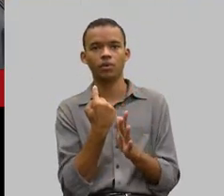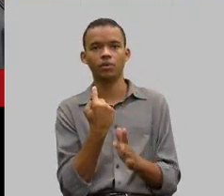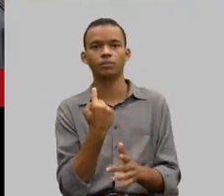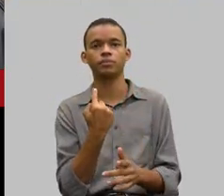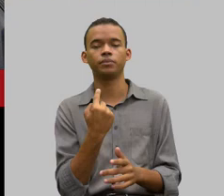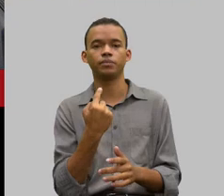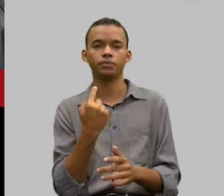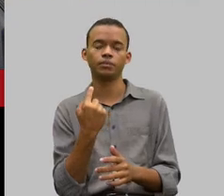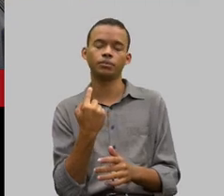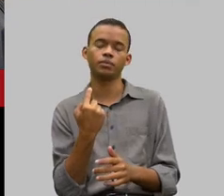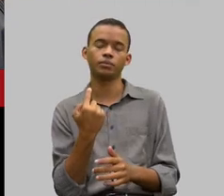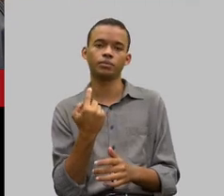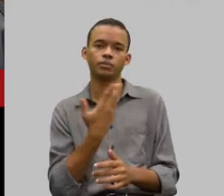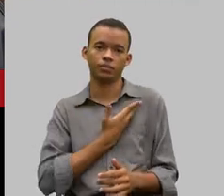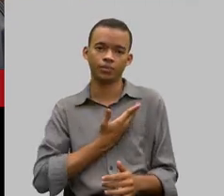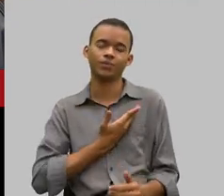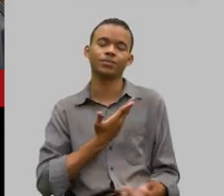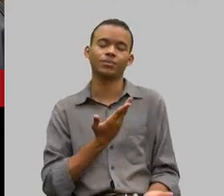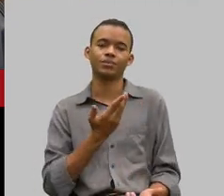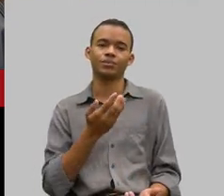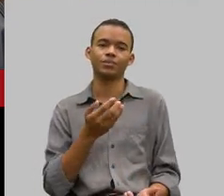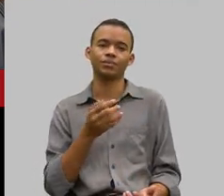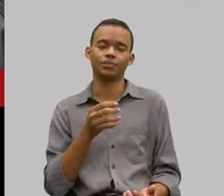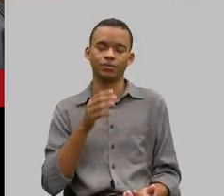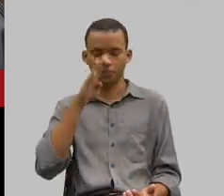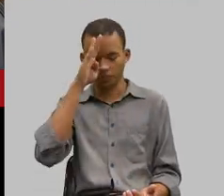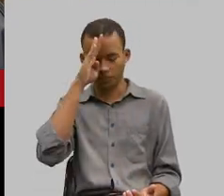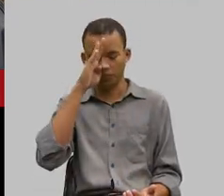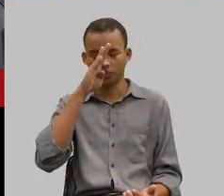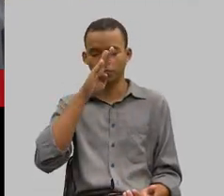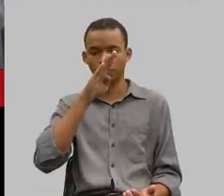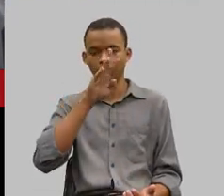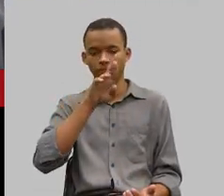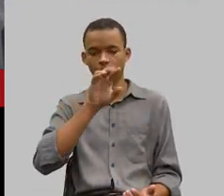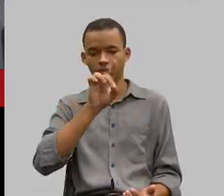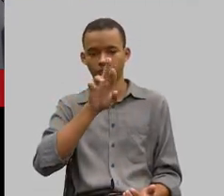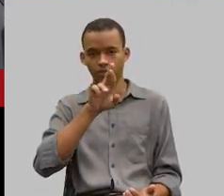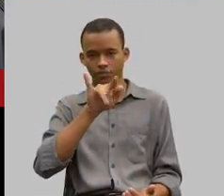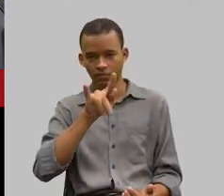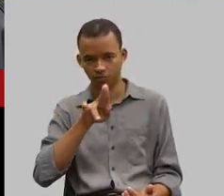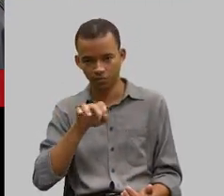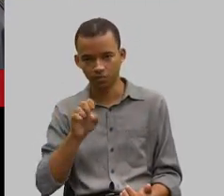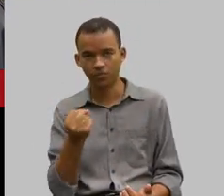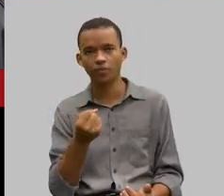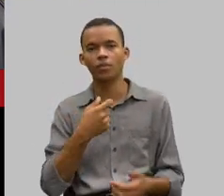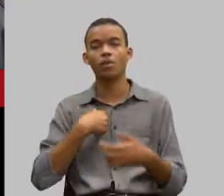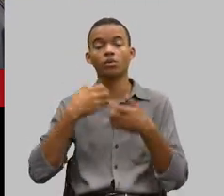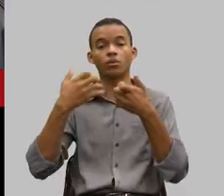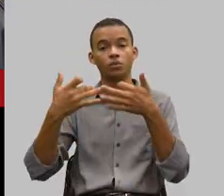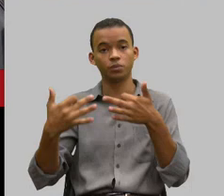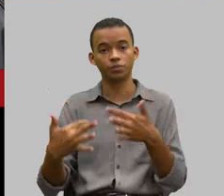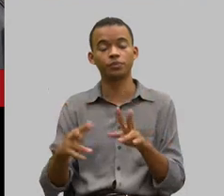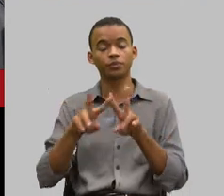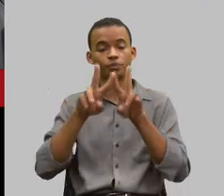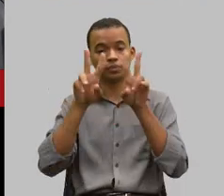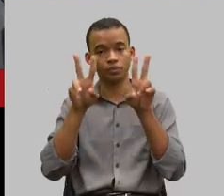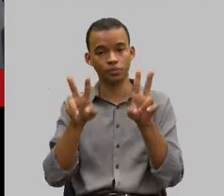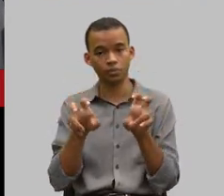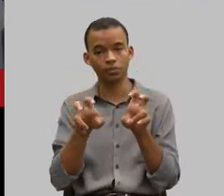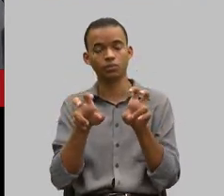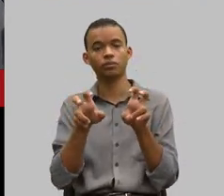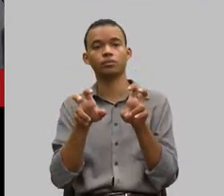Rodrigues começar pela pela questão da da recomposição E aí